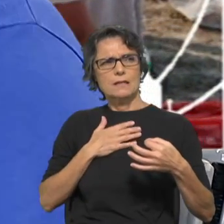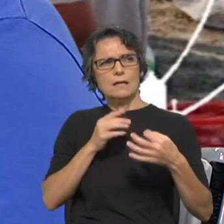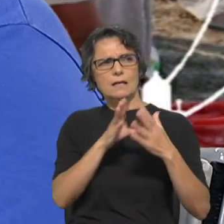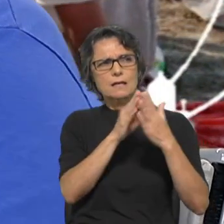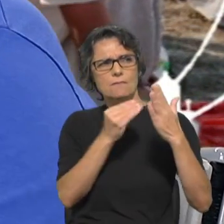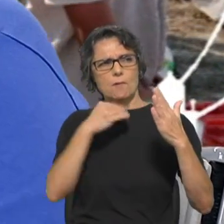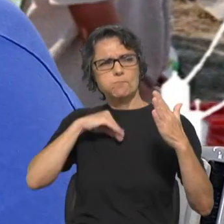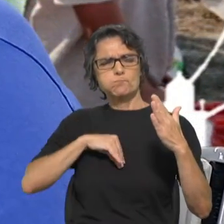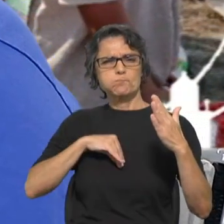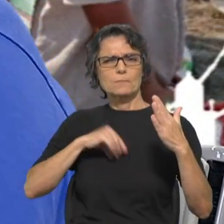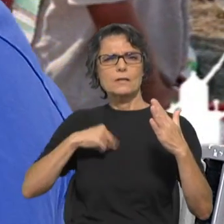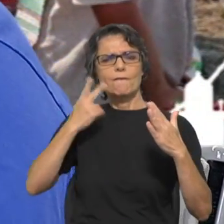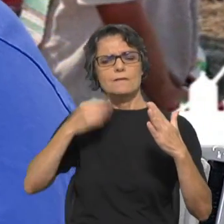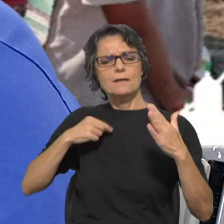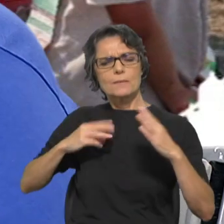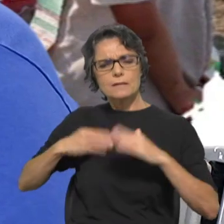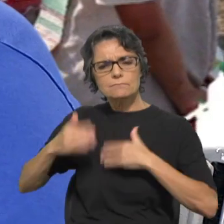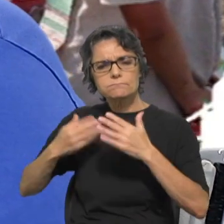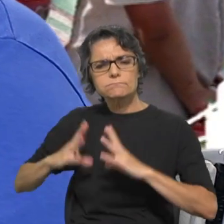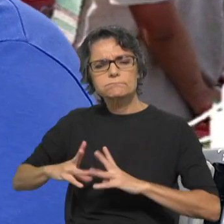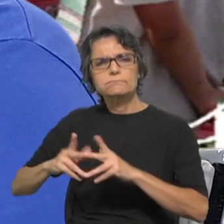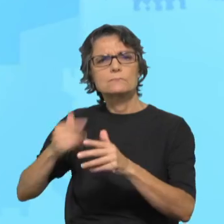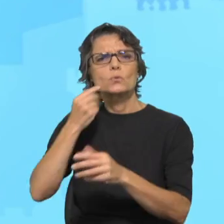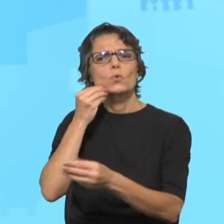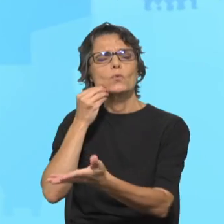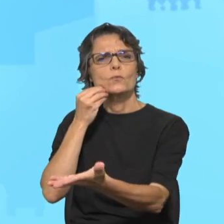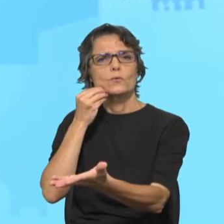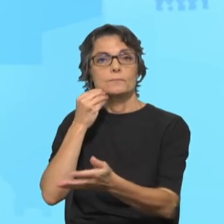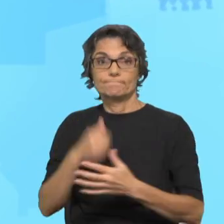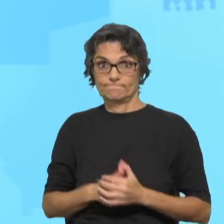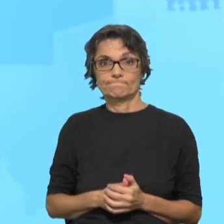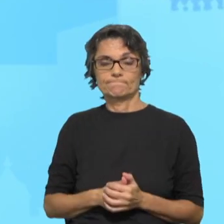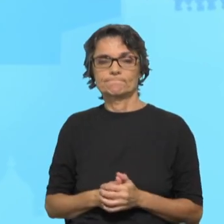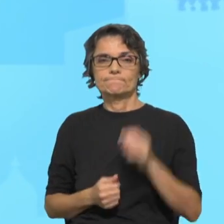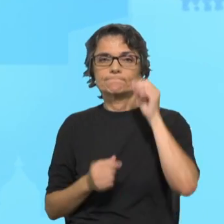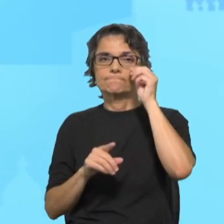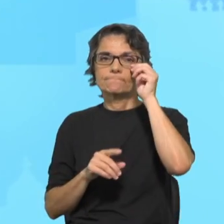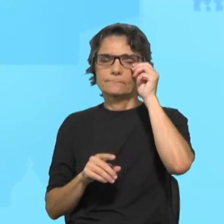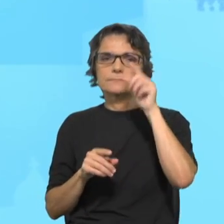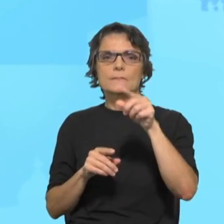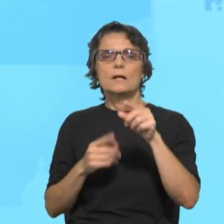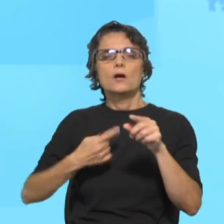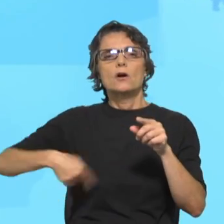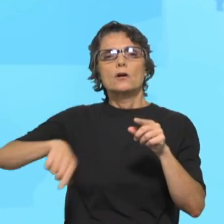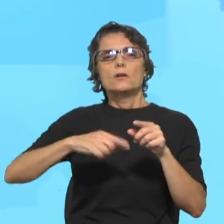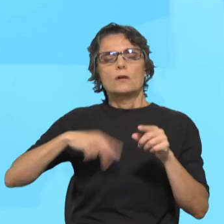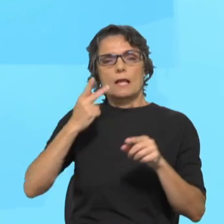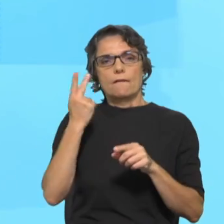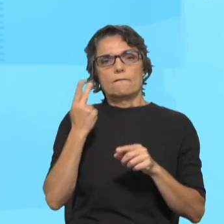mim e do testemunho que Ele me deixou, da proposta que Ele me faz. Também a convivência dessas perguntas, a nossa vida